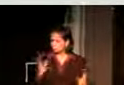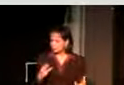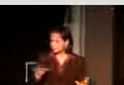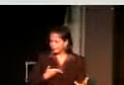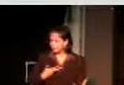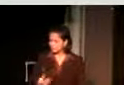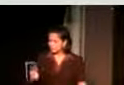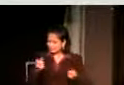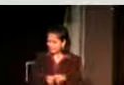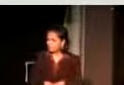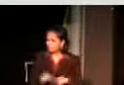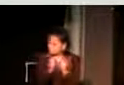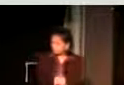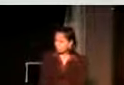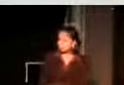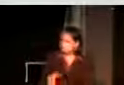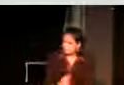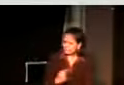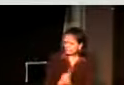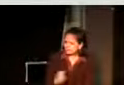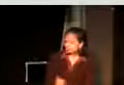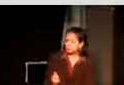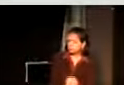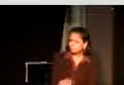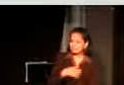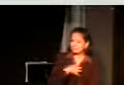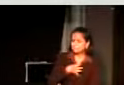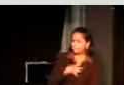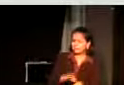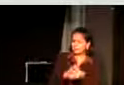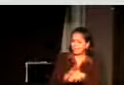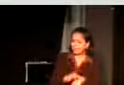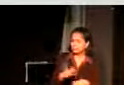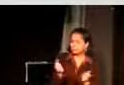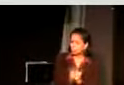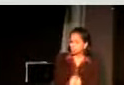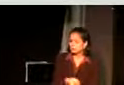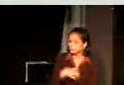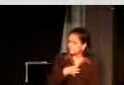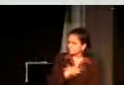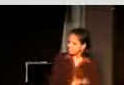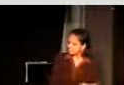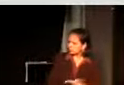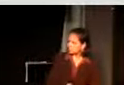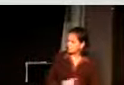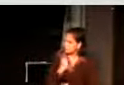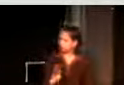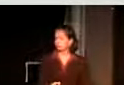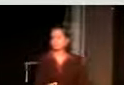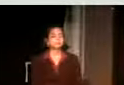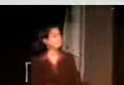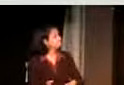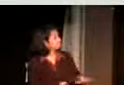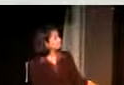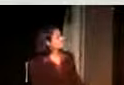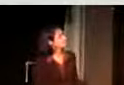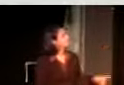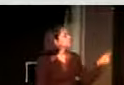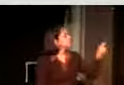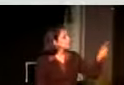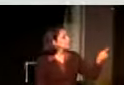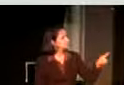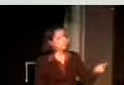praticam a misericórdia O que podemos inferir que Cristo está falando de alguém